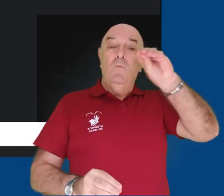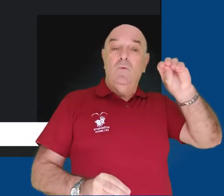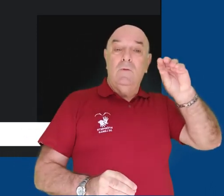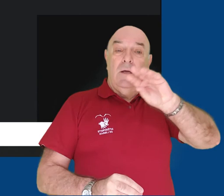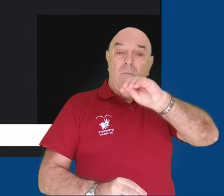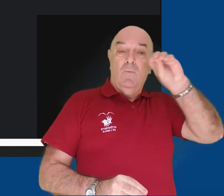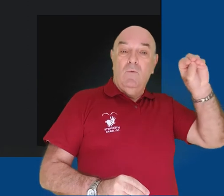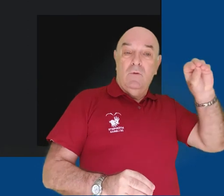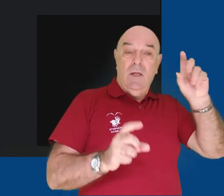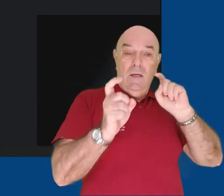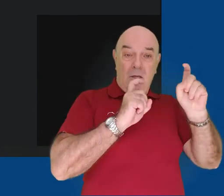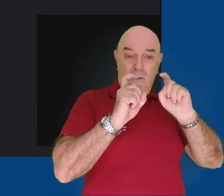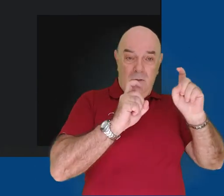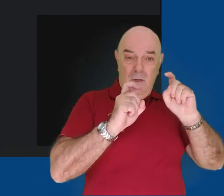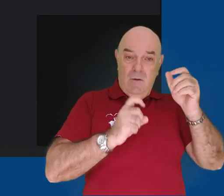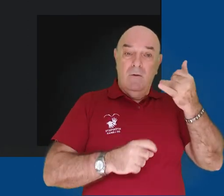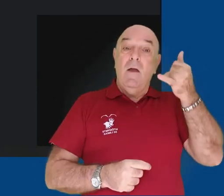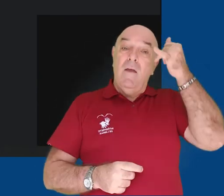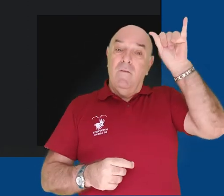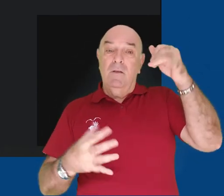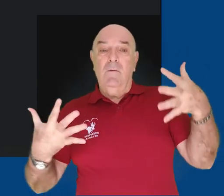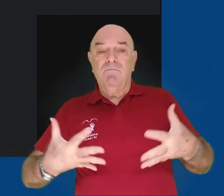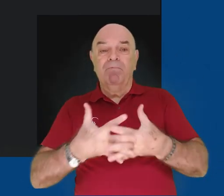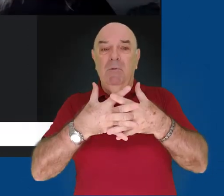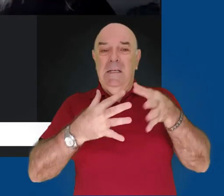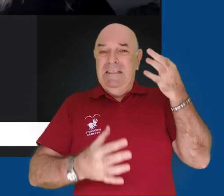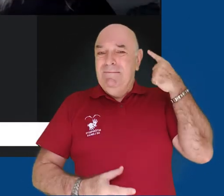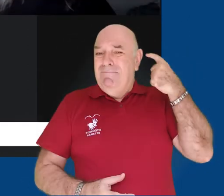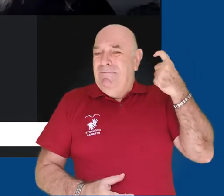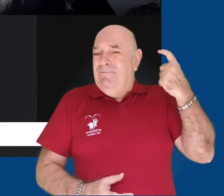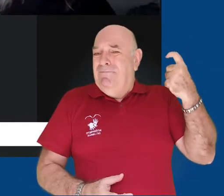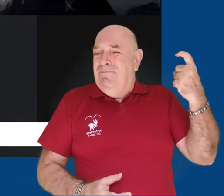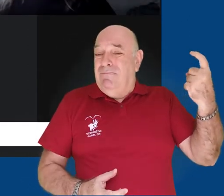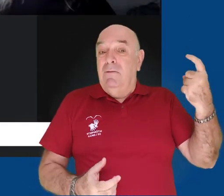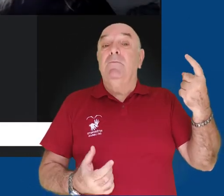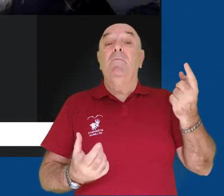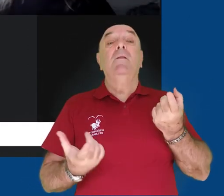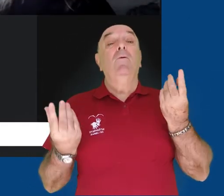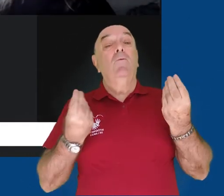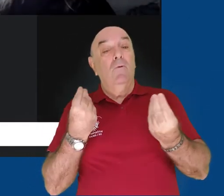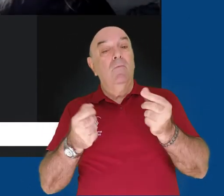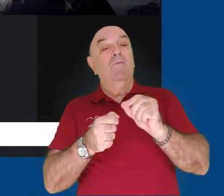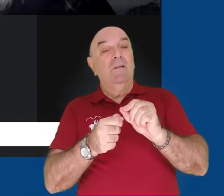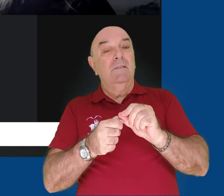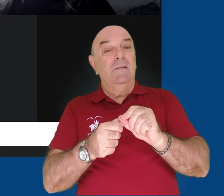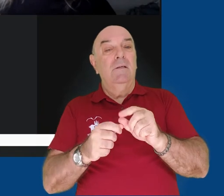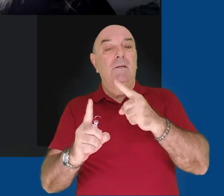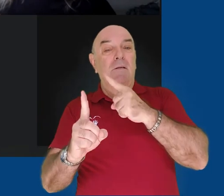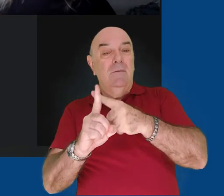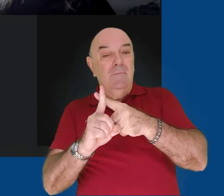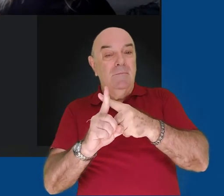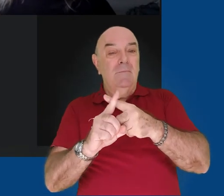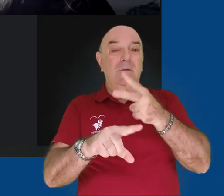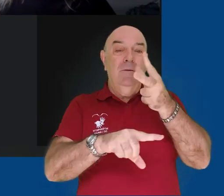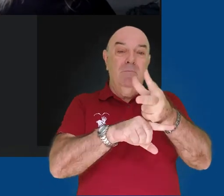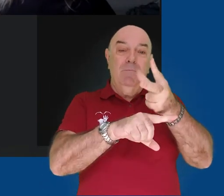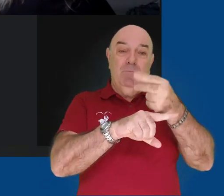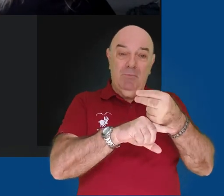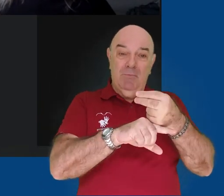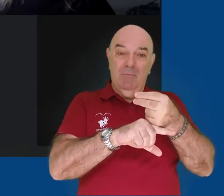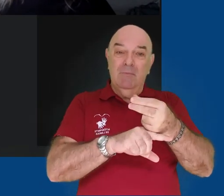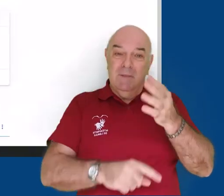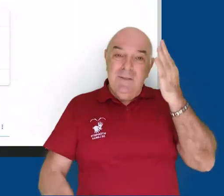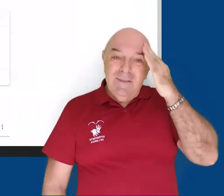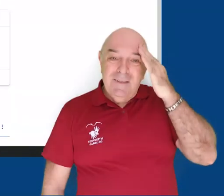para não causar microfonia e ruídos indesejáveis entre as salas Que tal experimentar esse recurso para as